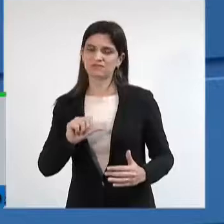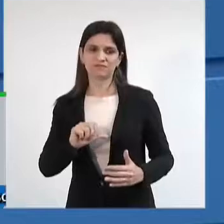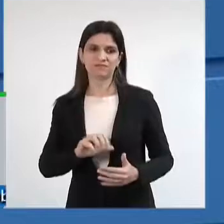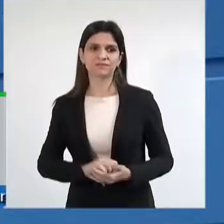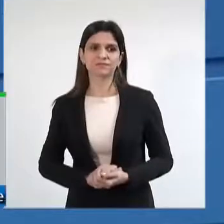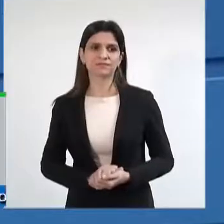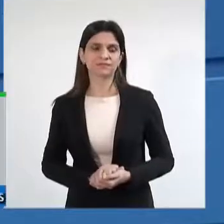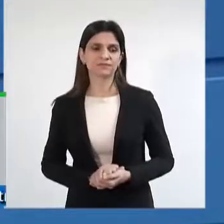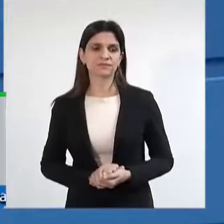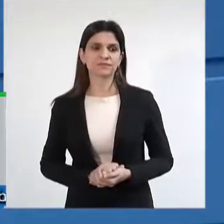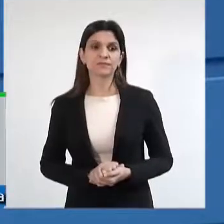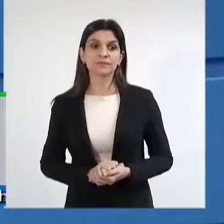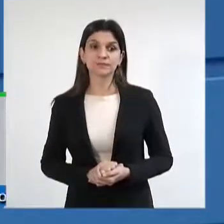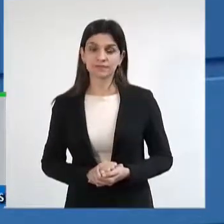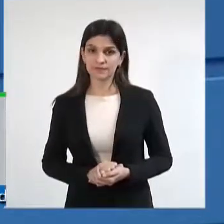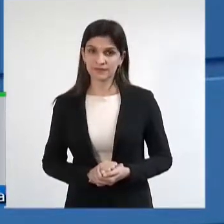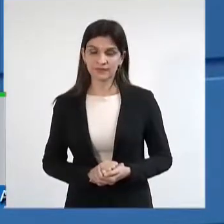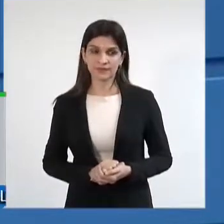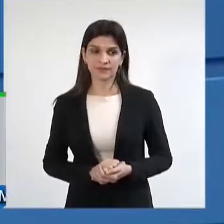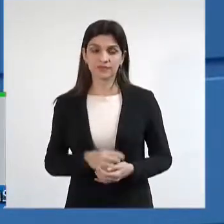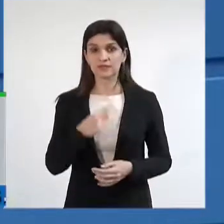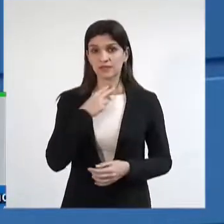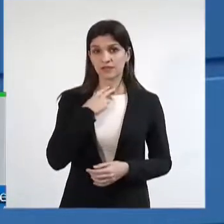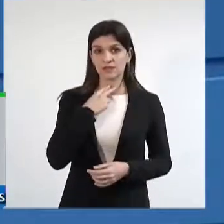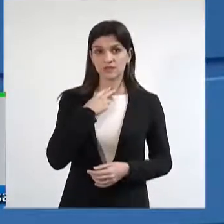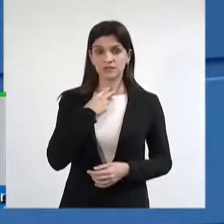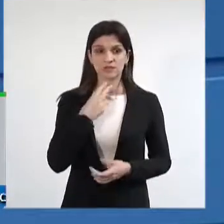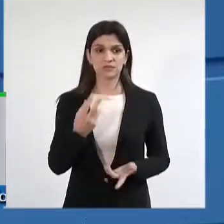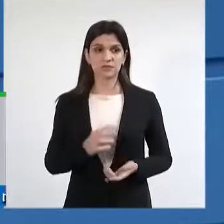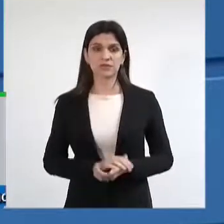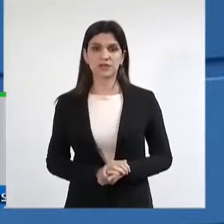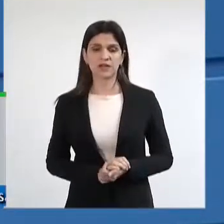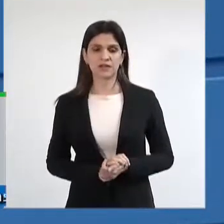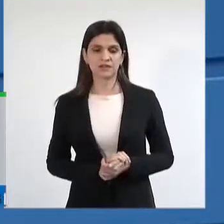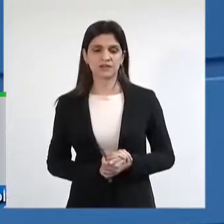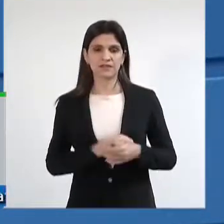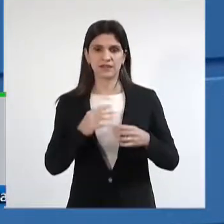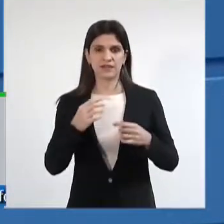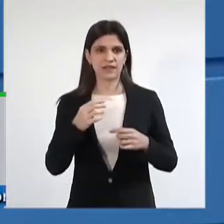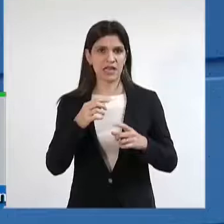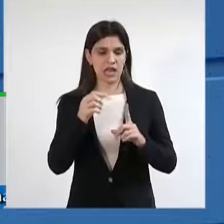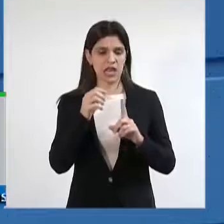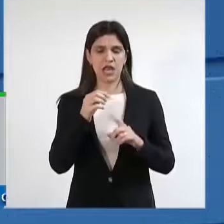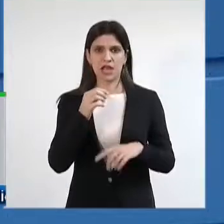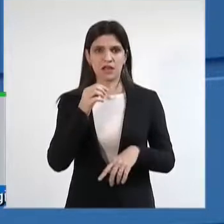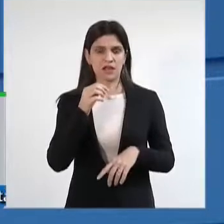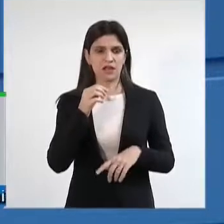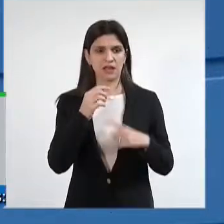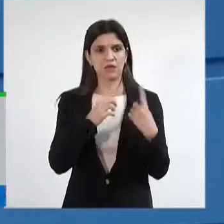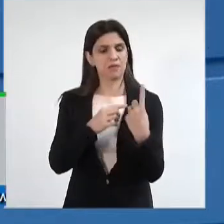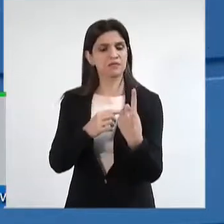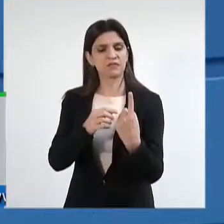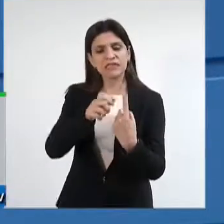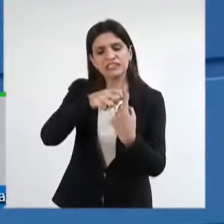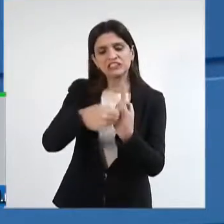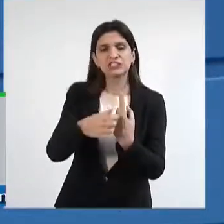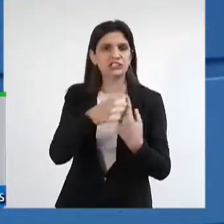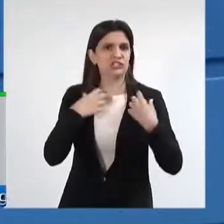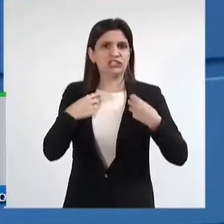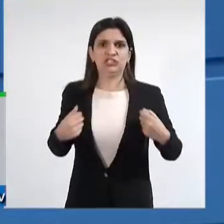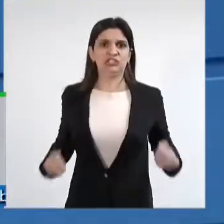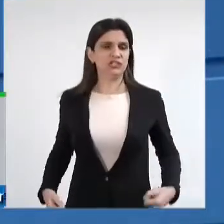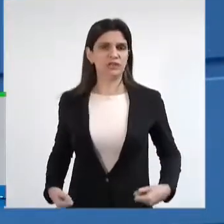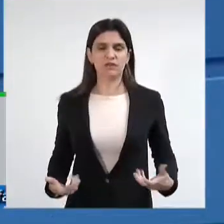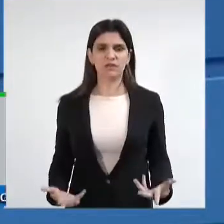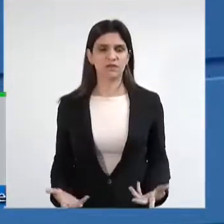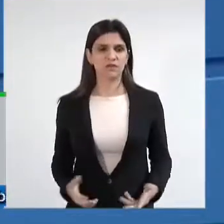Excelência coloca, não pode generalizar, porque uma pessoa tira a roupa na sala de aula, ou porque meia dúzia fuma maconha, que você